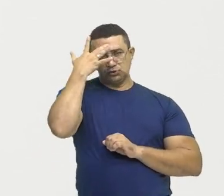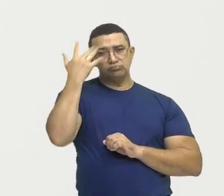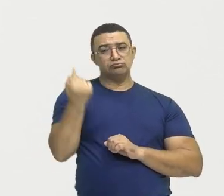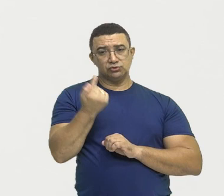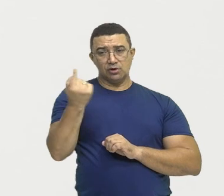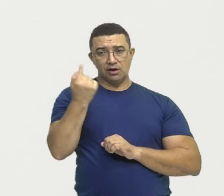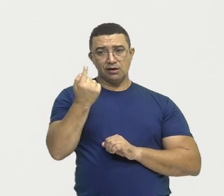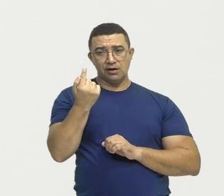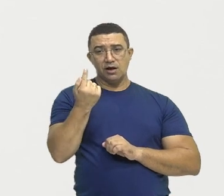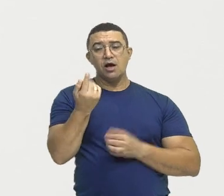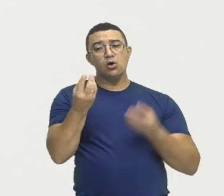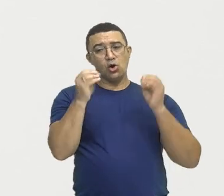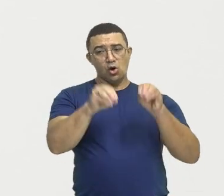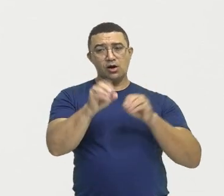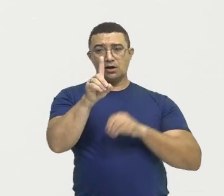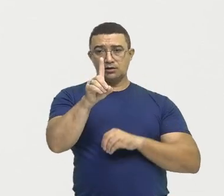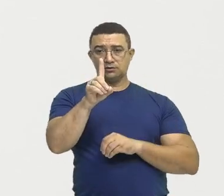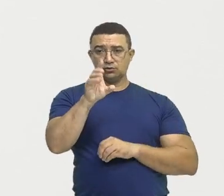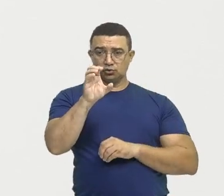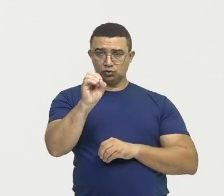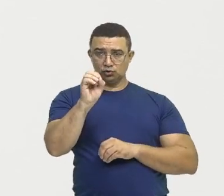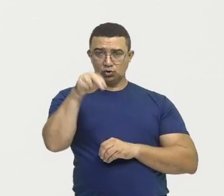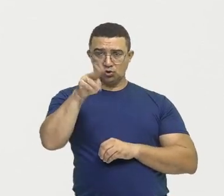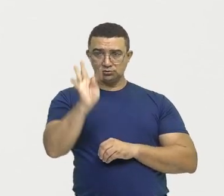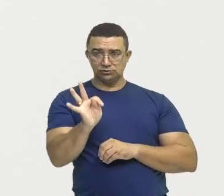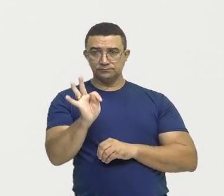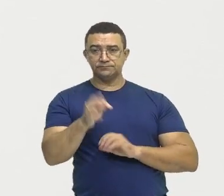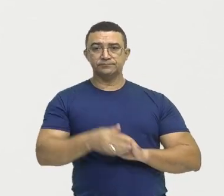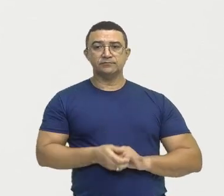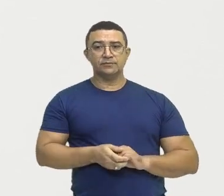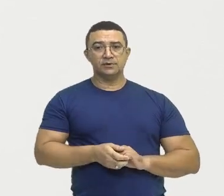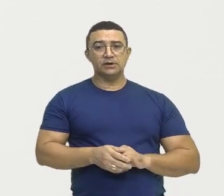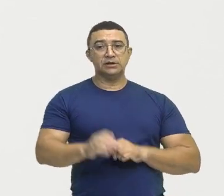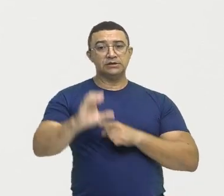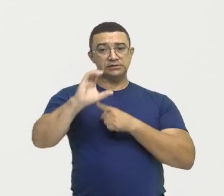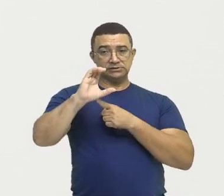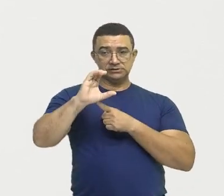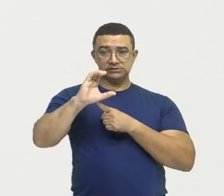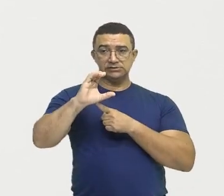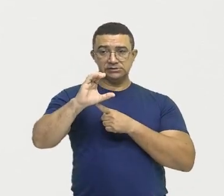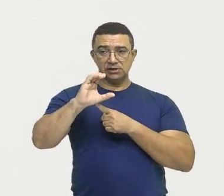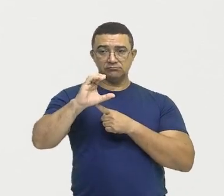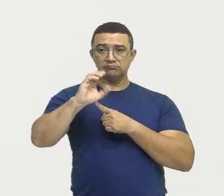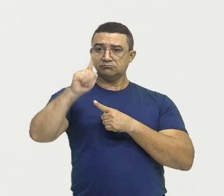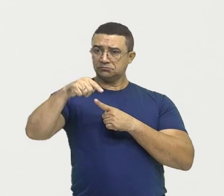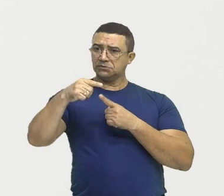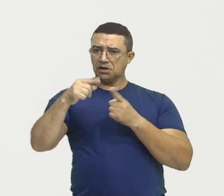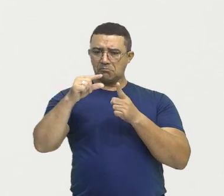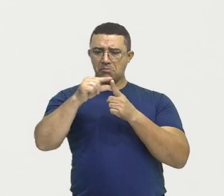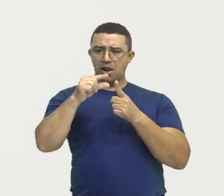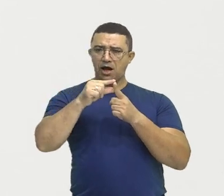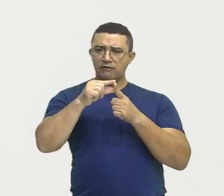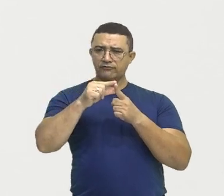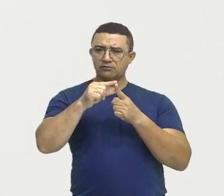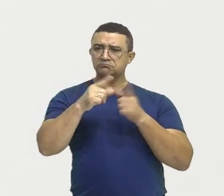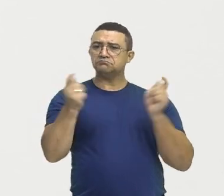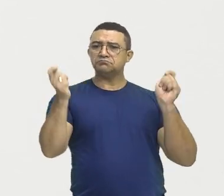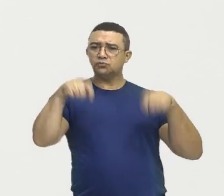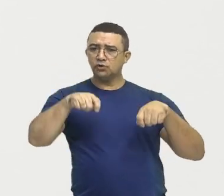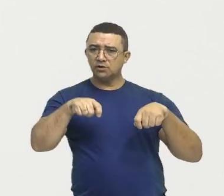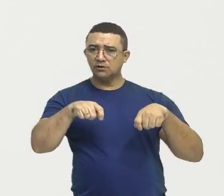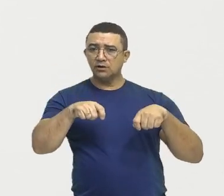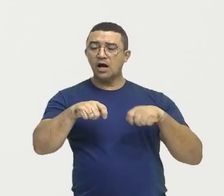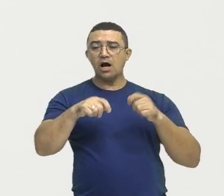not. Aqui, gente, olha só, na letra C eu tenho uma palavra equivalente, tá? É equivalente a